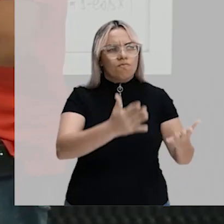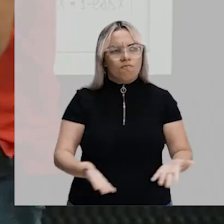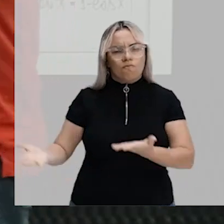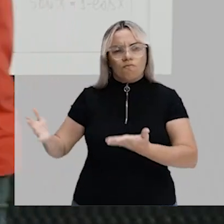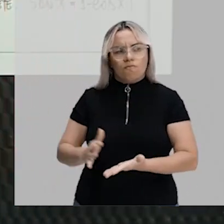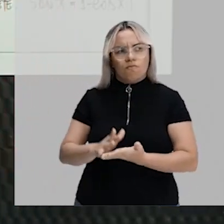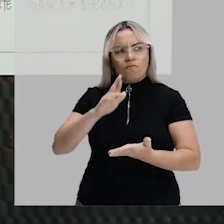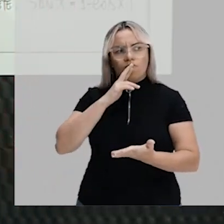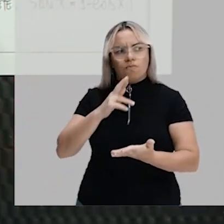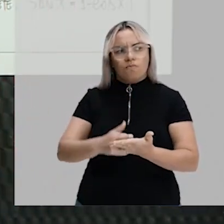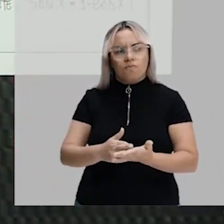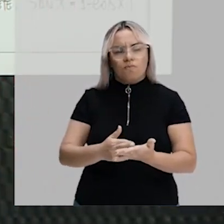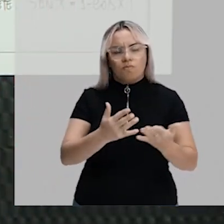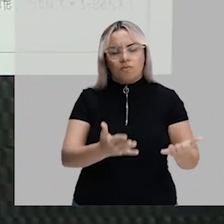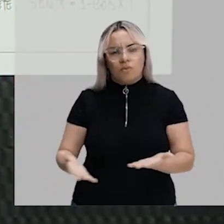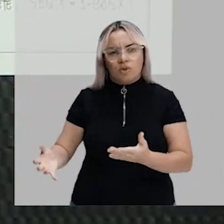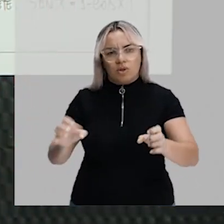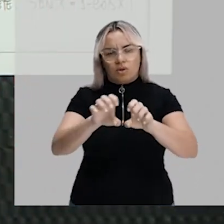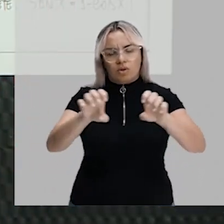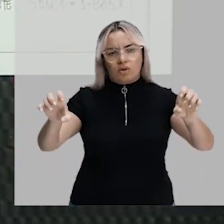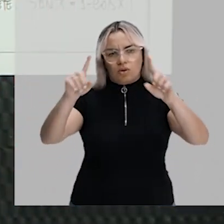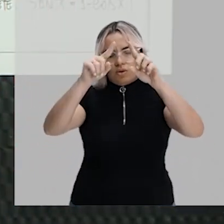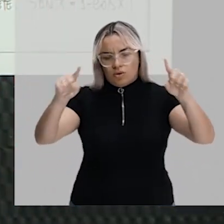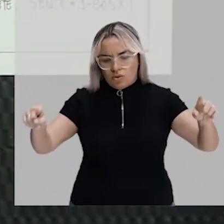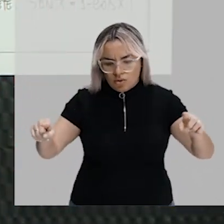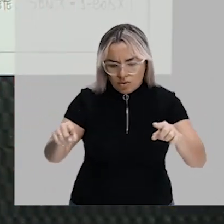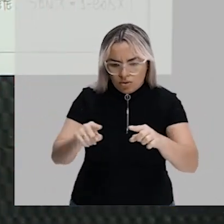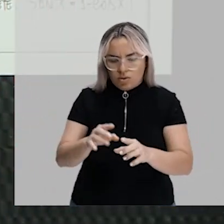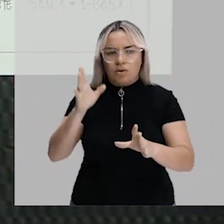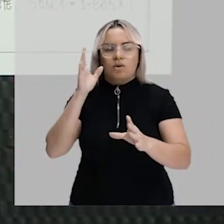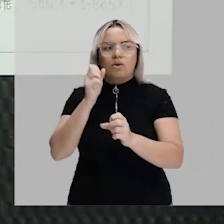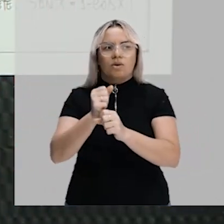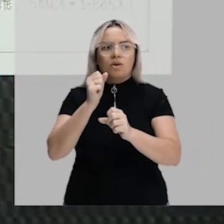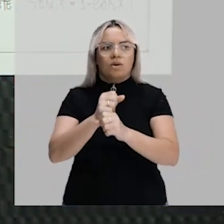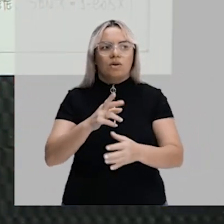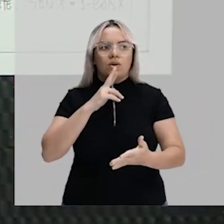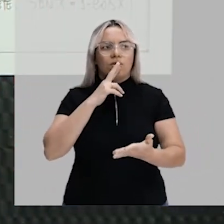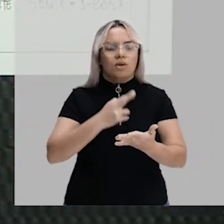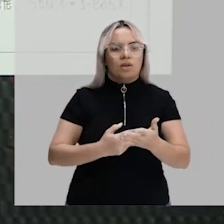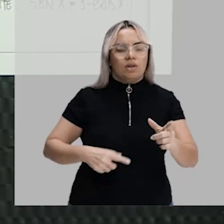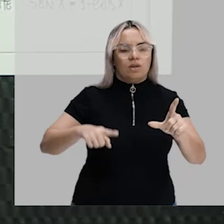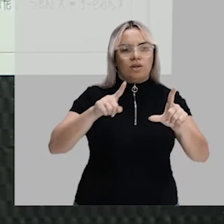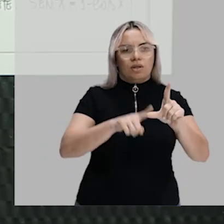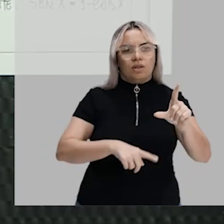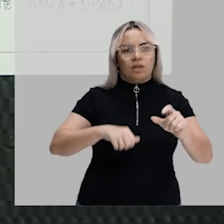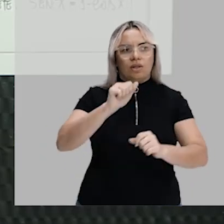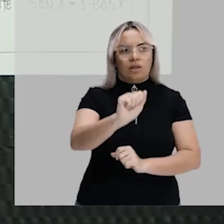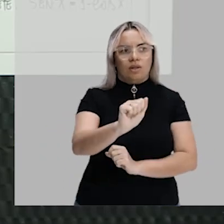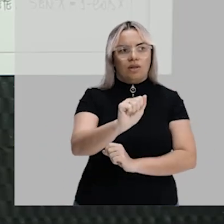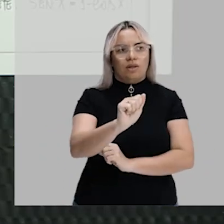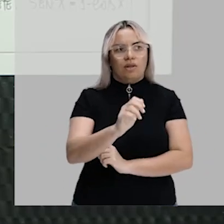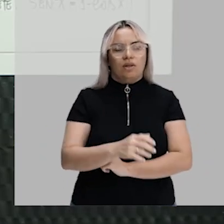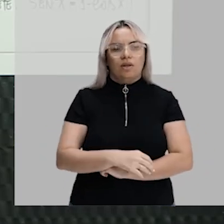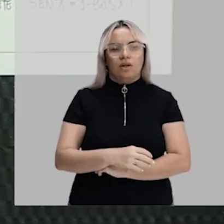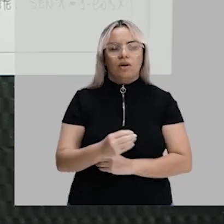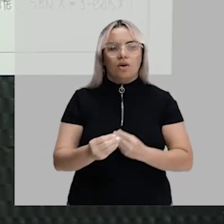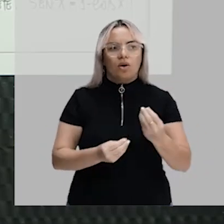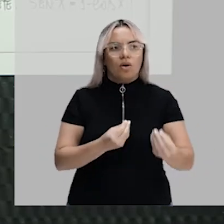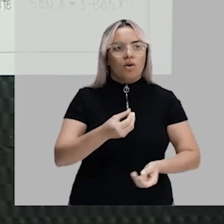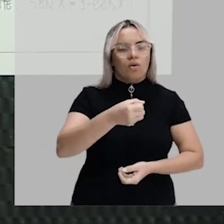trigonométricas Então vamos responder aqui a primeira questão letra a nós temos seno de